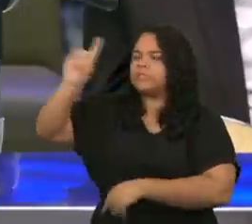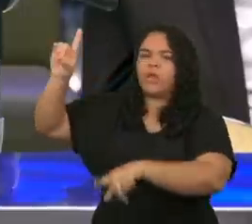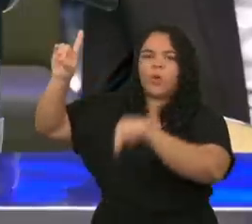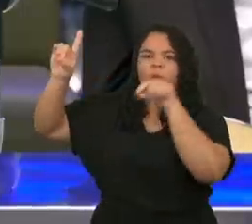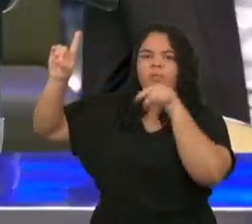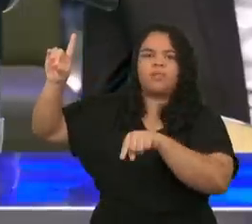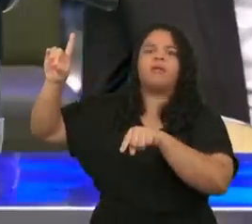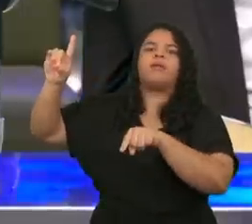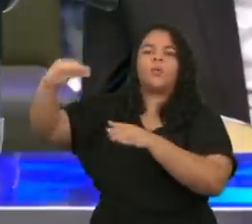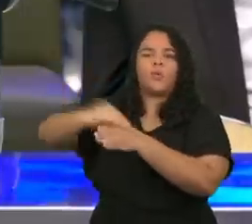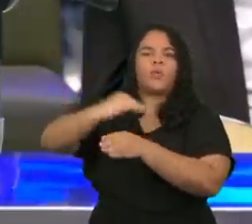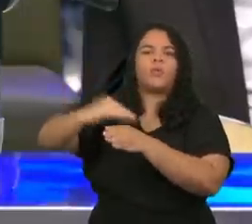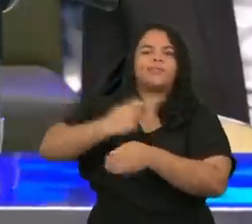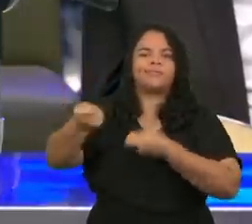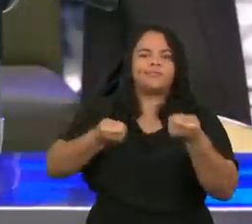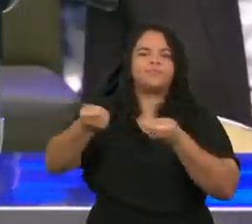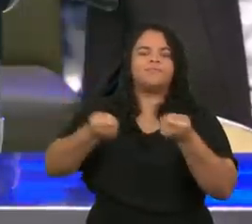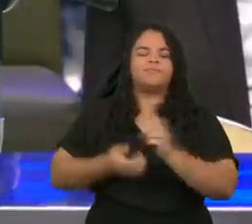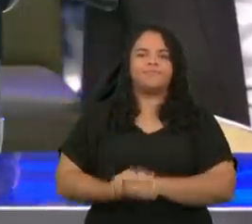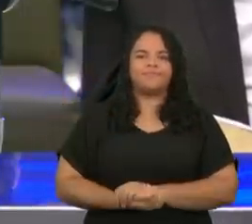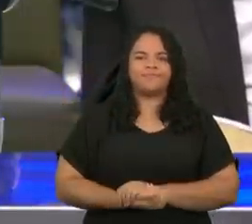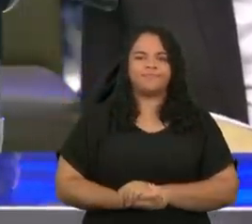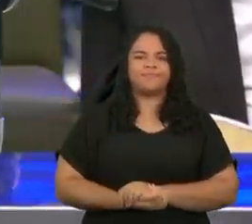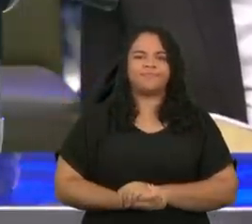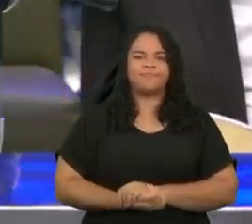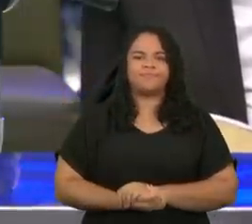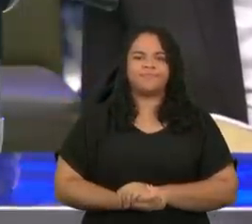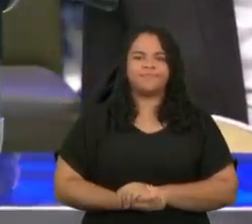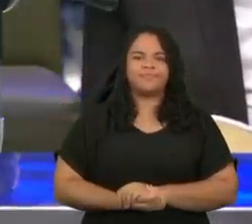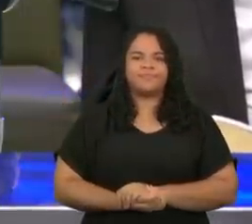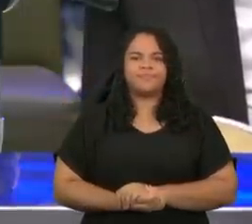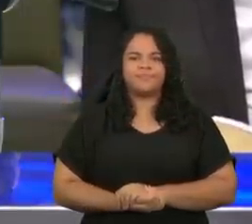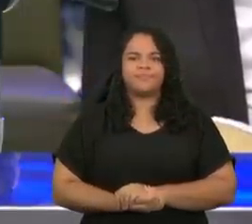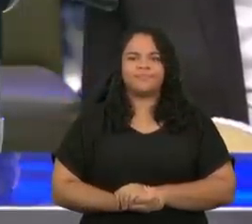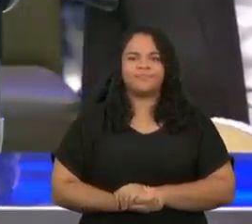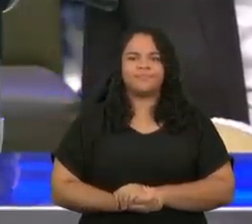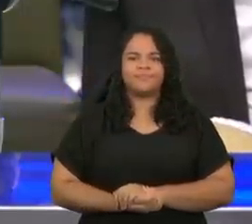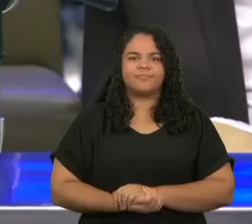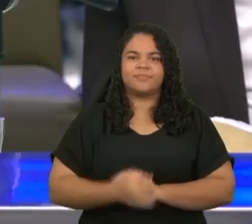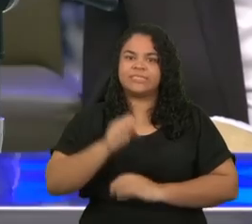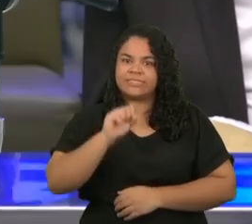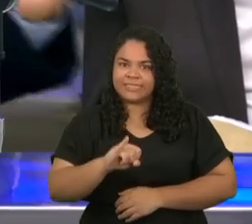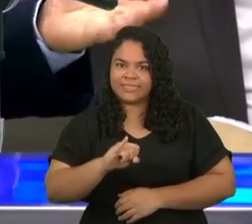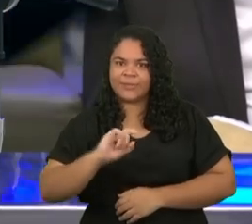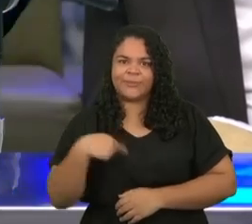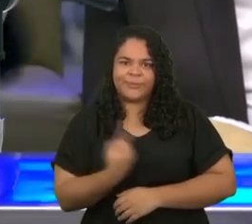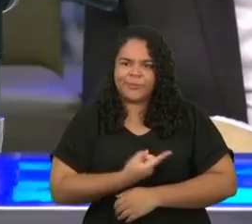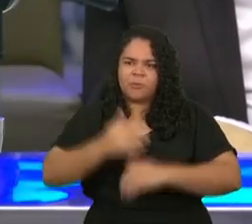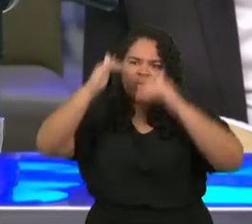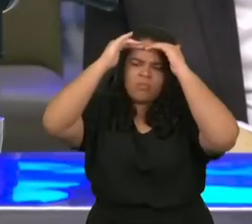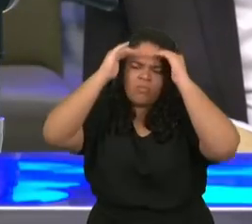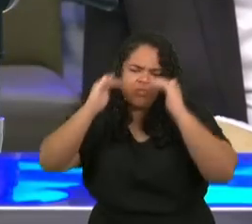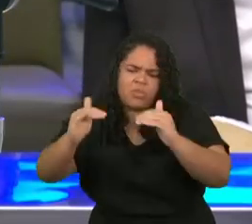submetendo a autoridade constituída por Deus está se submetendo a Deus Jesus disse que recebe uma